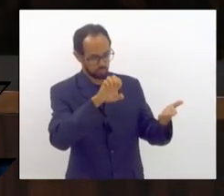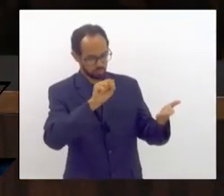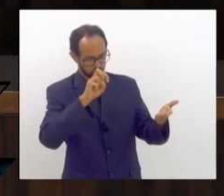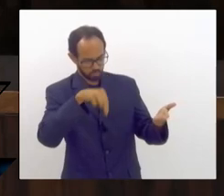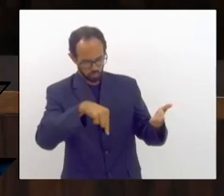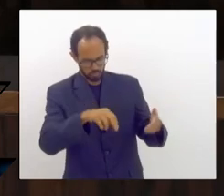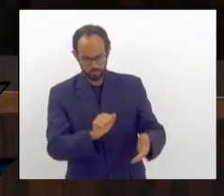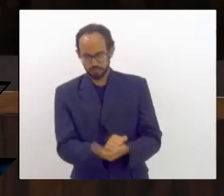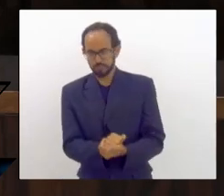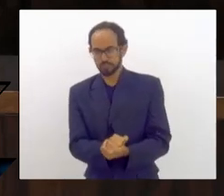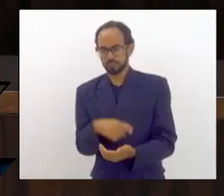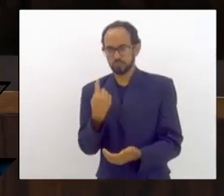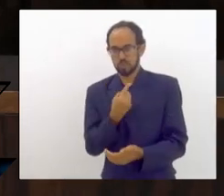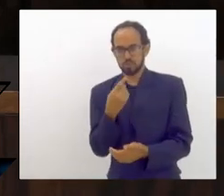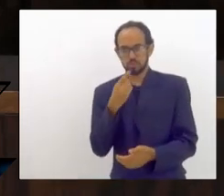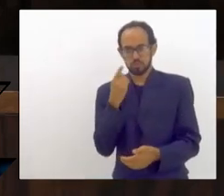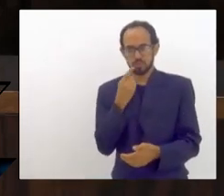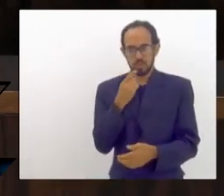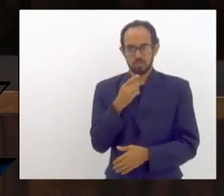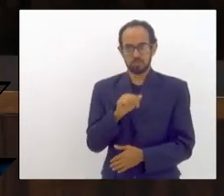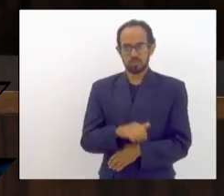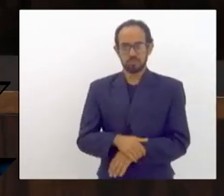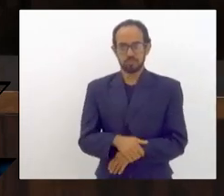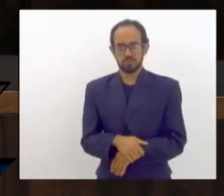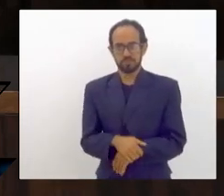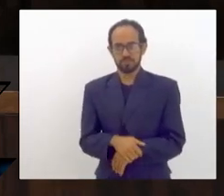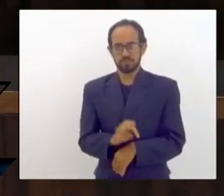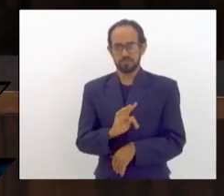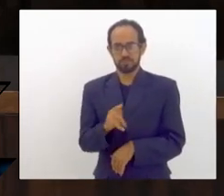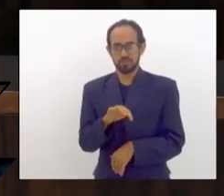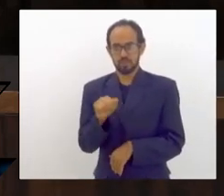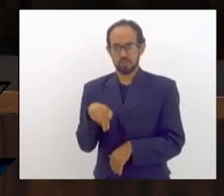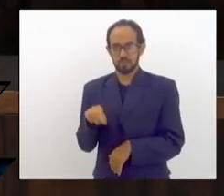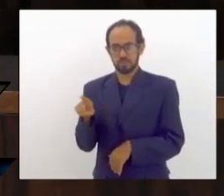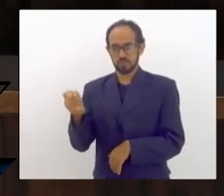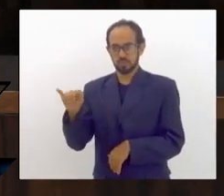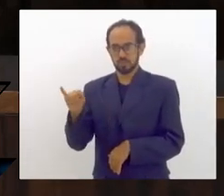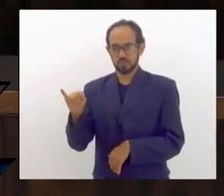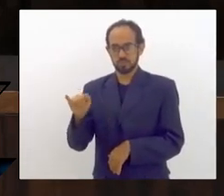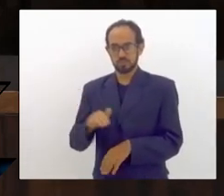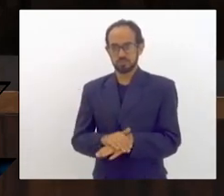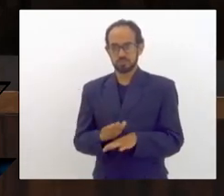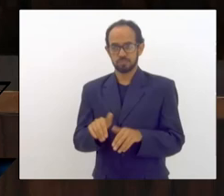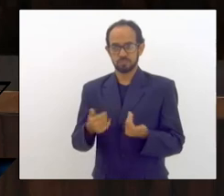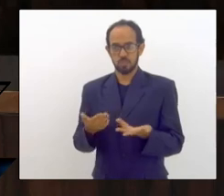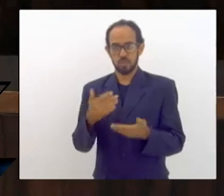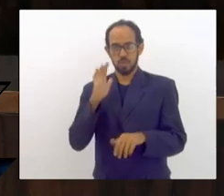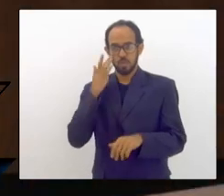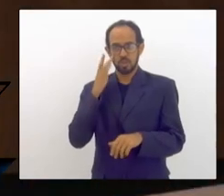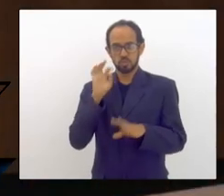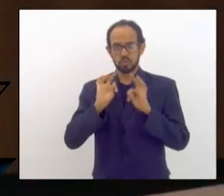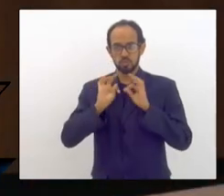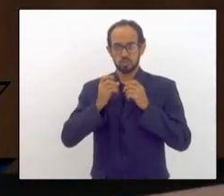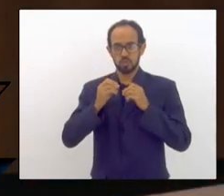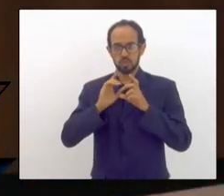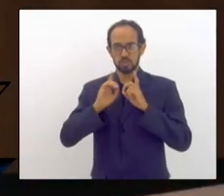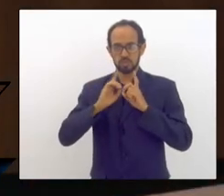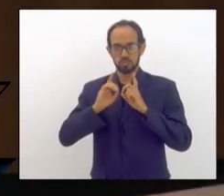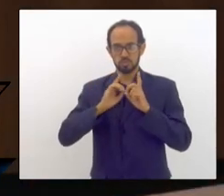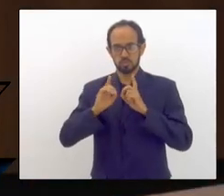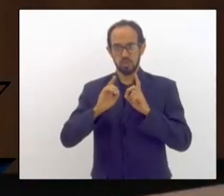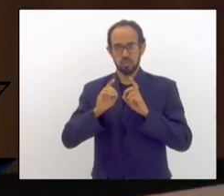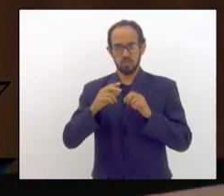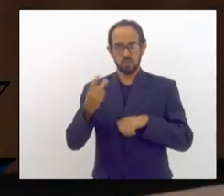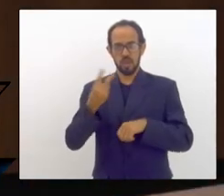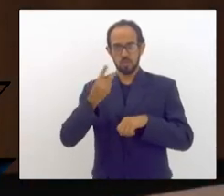Nosso deputado está Tande. Finalmente, aí, presidente, tá, deputado, muito obrigado. Mas você chegou a... Eu acho que com essa discussão toda, né, o que vale, na